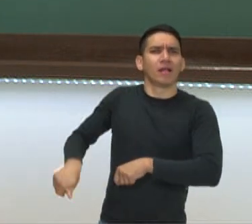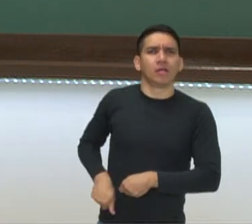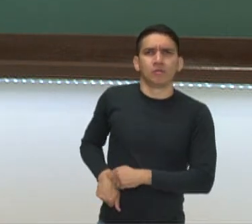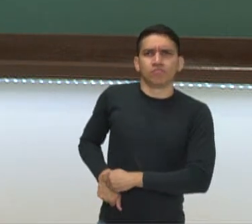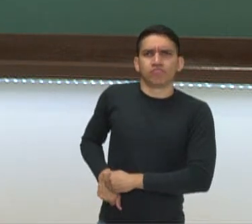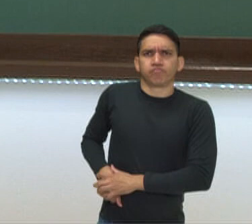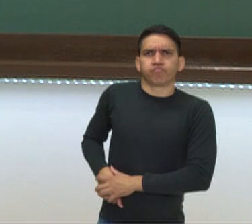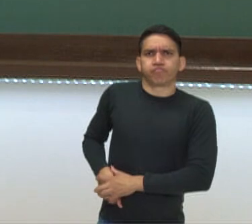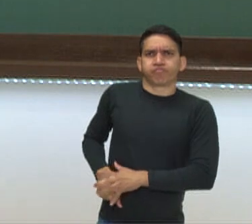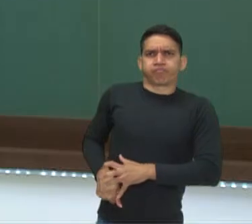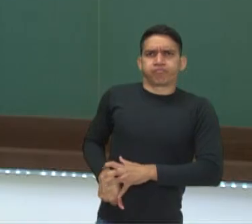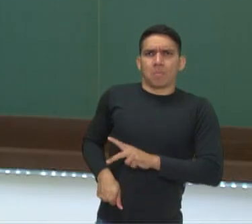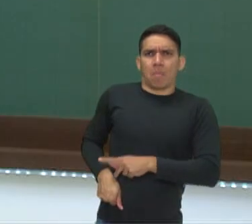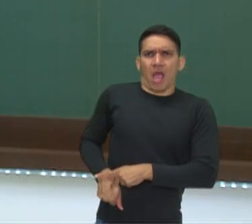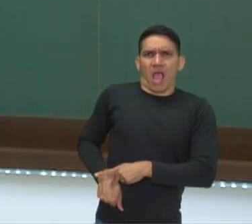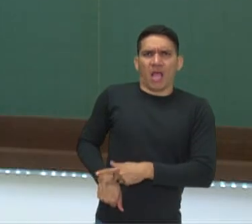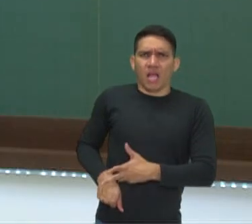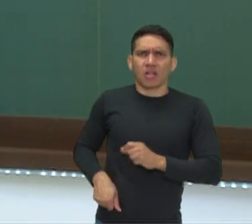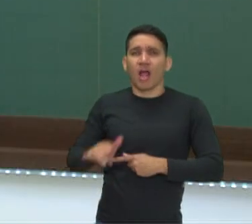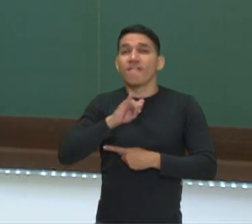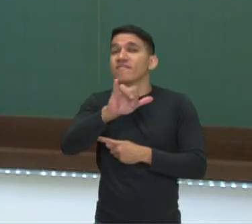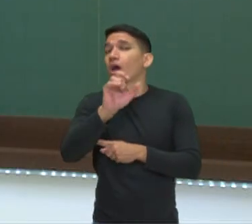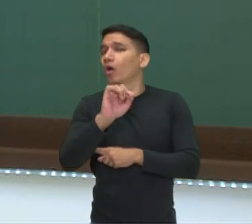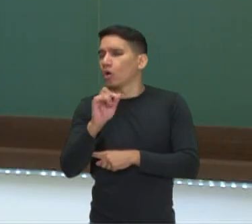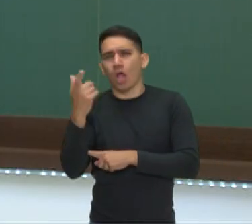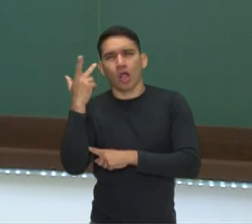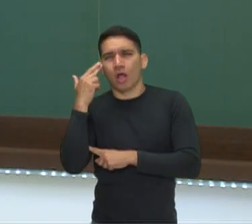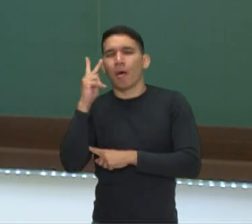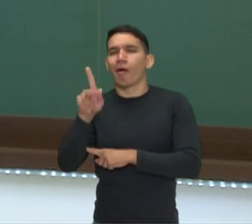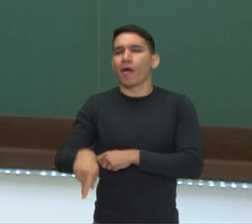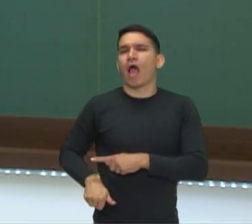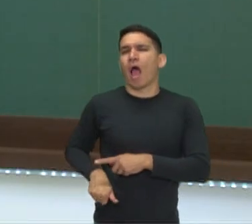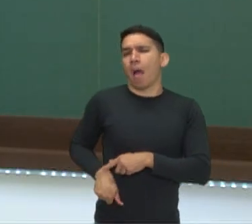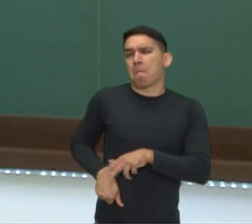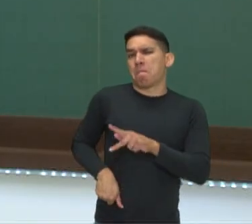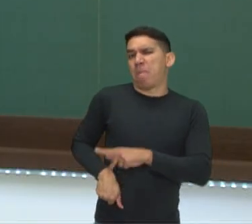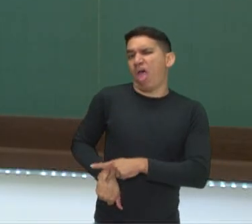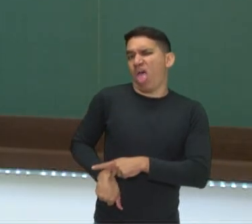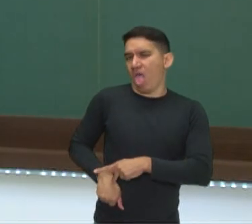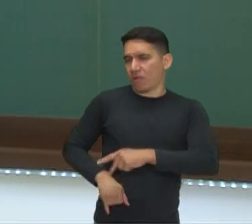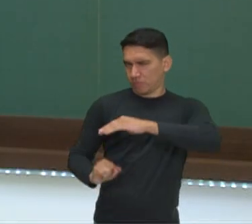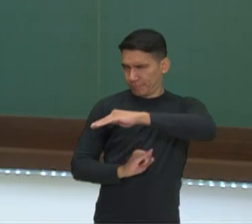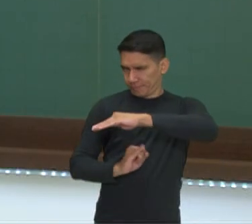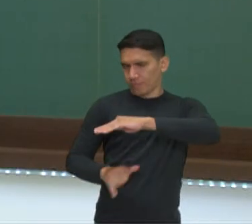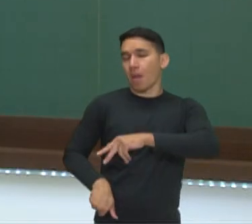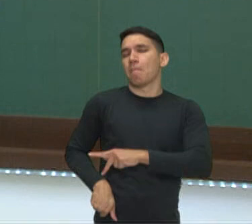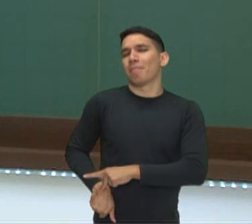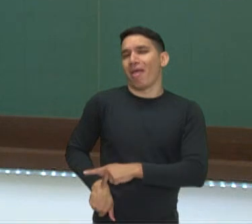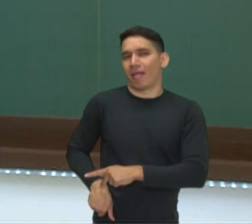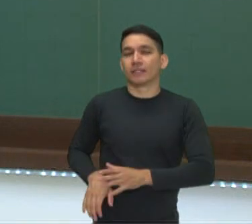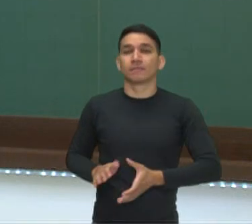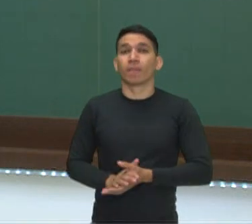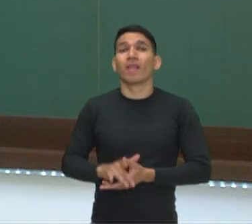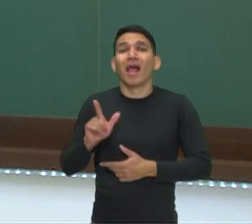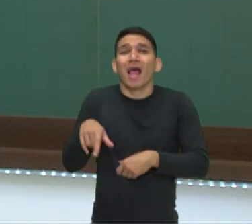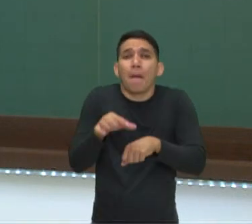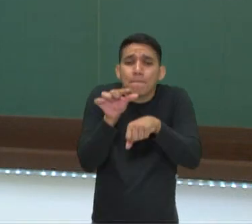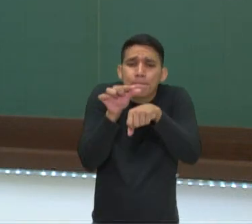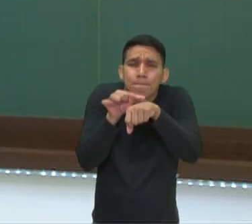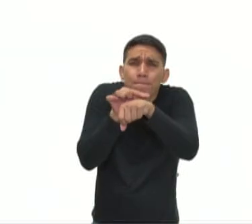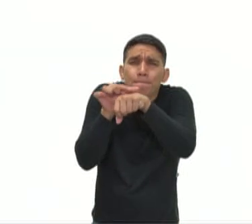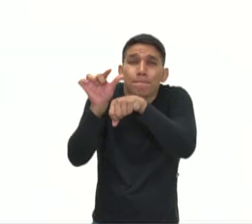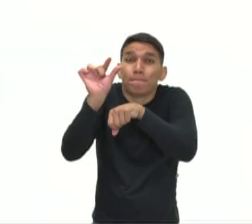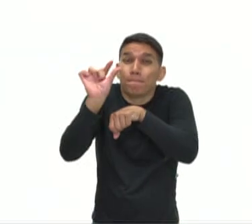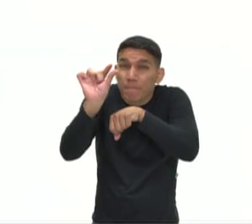Esses cálculos, que a gente chama popularmente aí de pedra nos rins, são pequenas pedrinhas que são